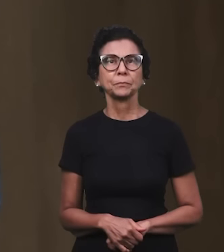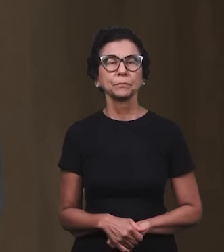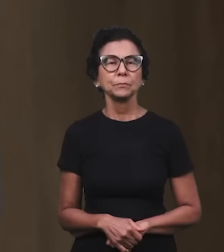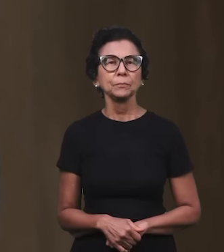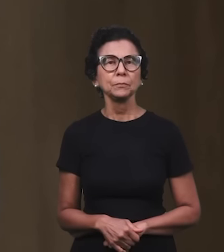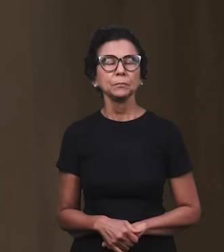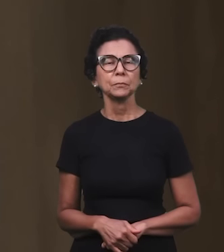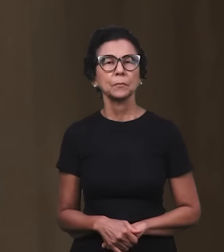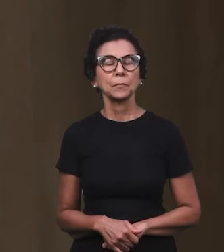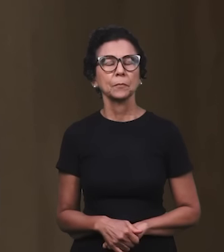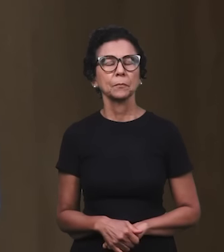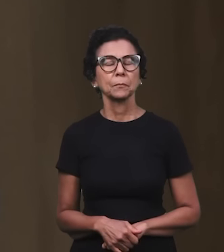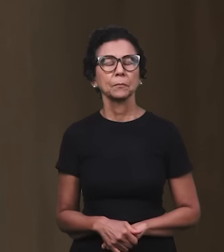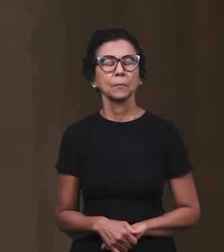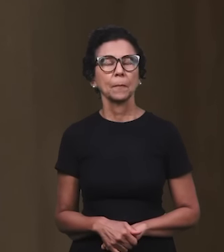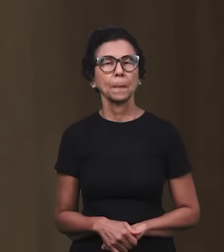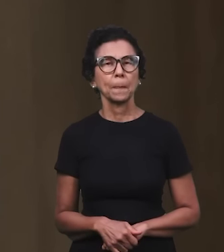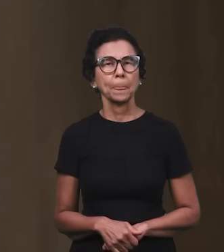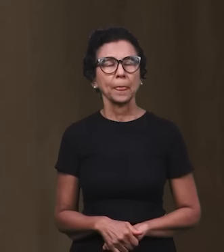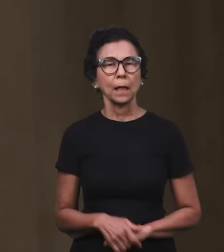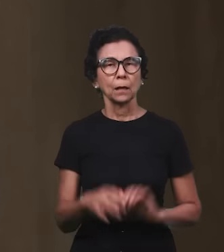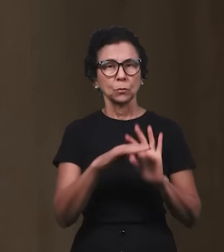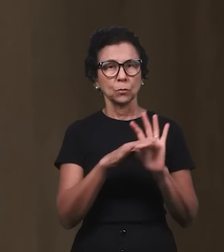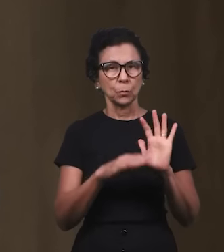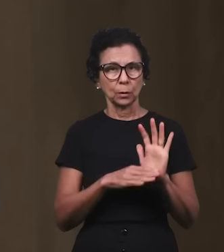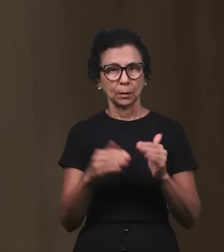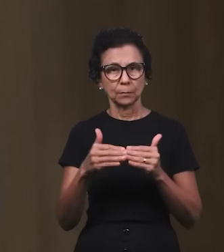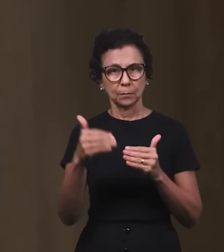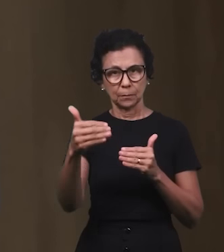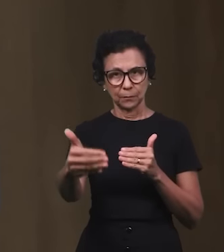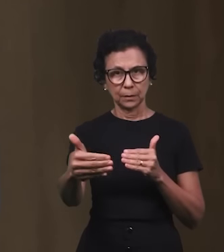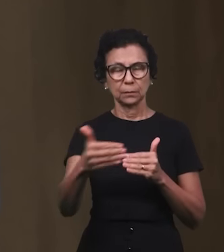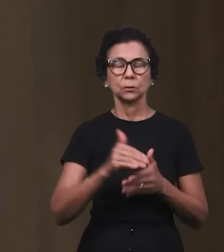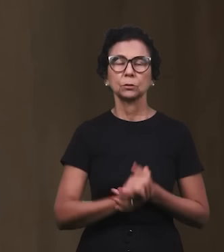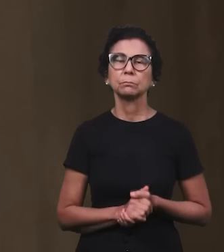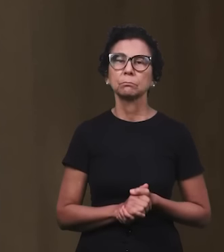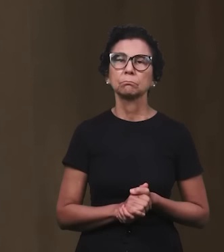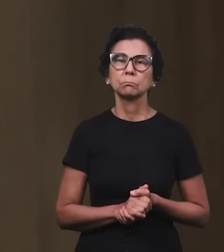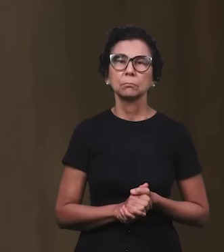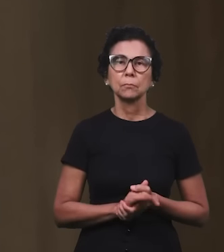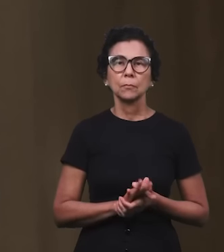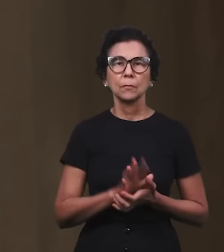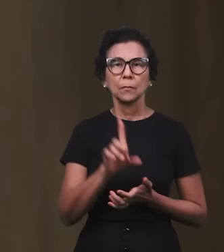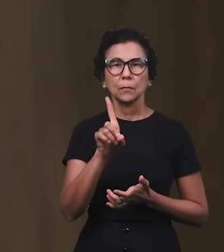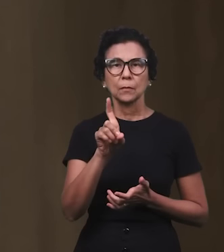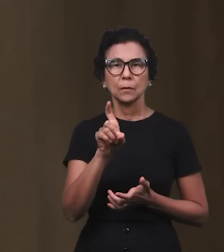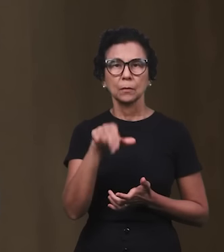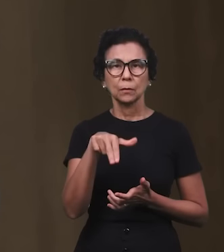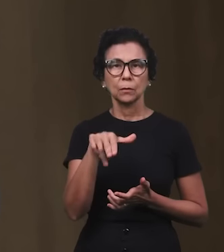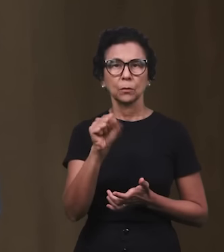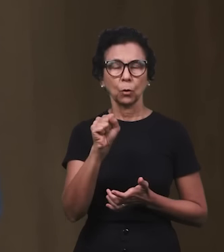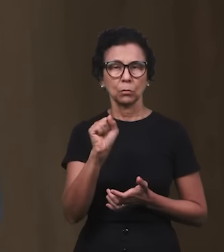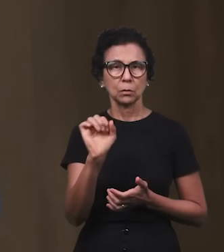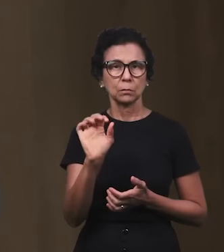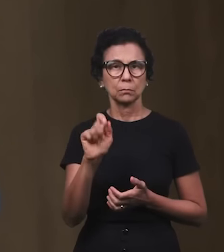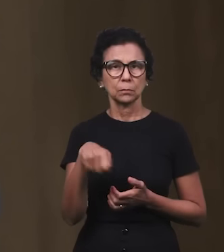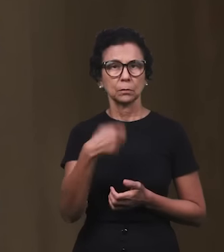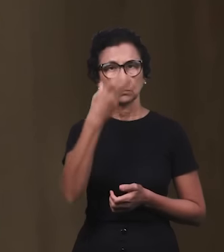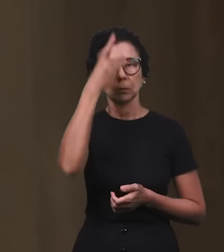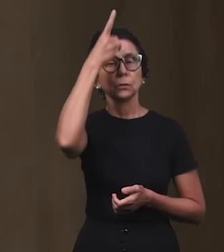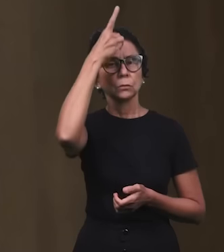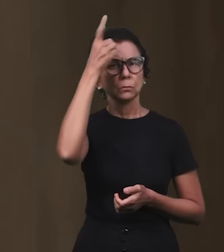falar nesses próximos programas agora sobre dom espiritual. Todo mundo conhece, já